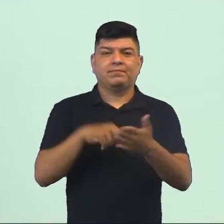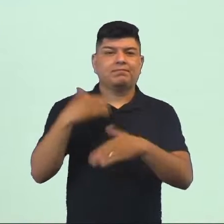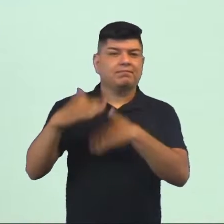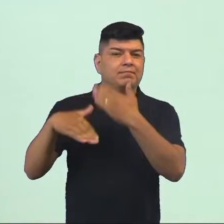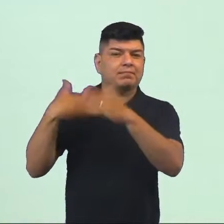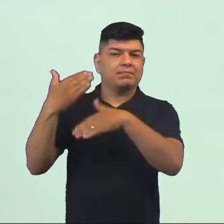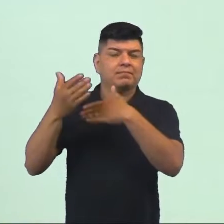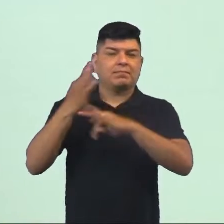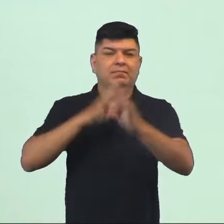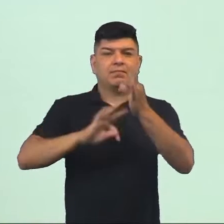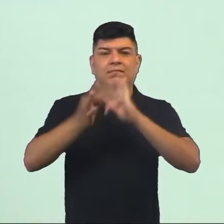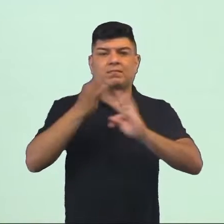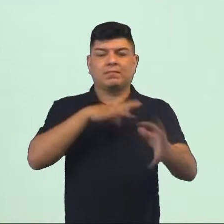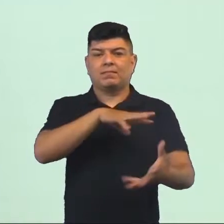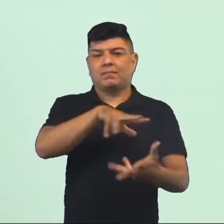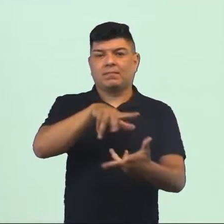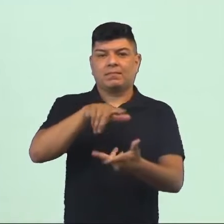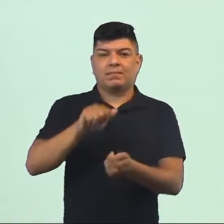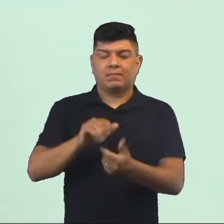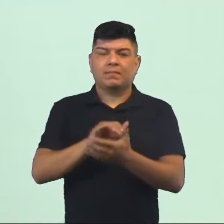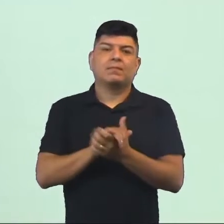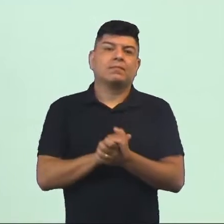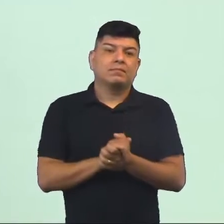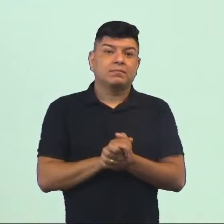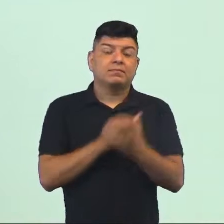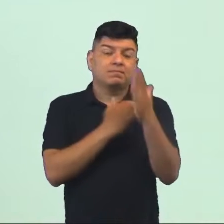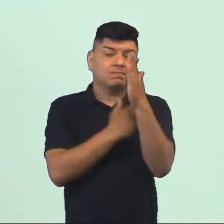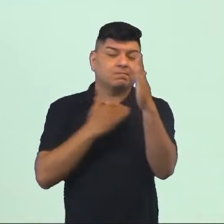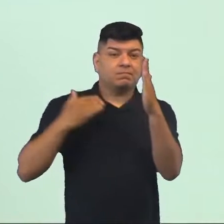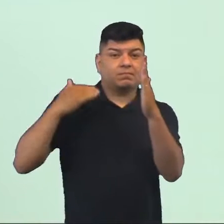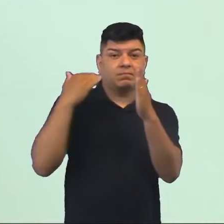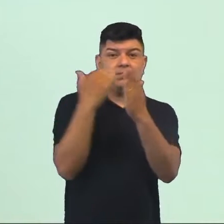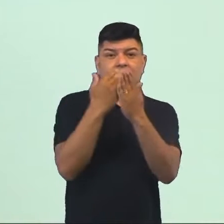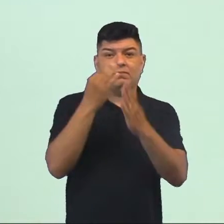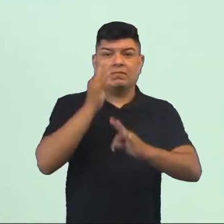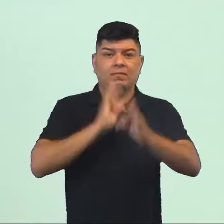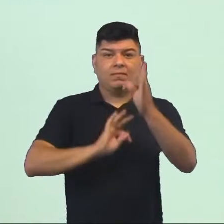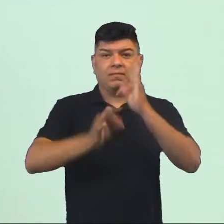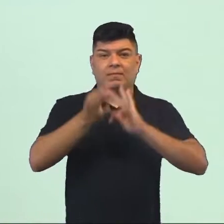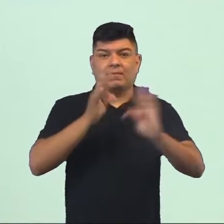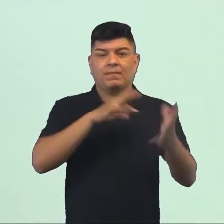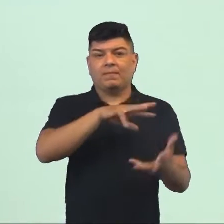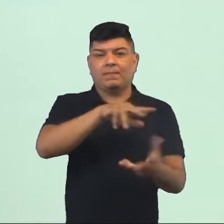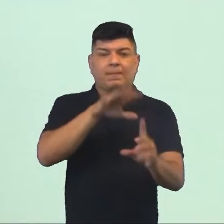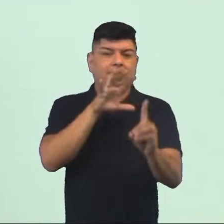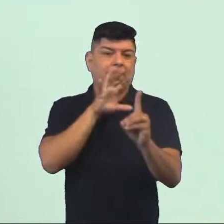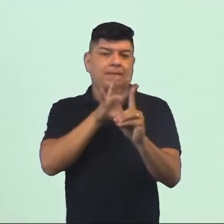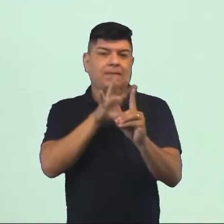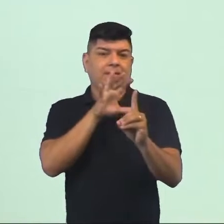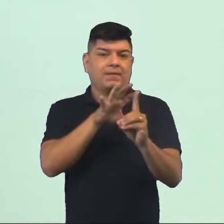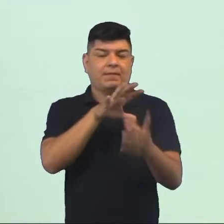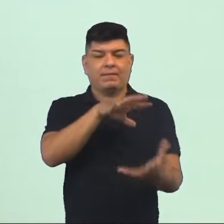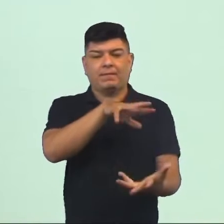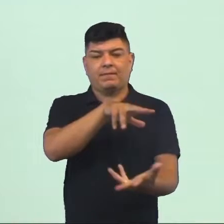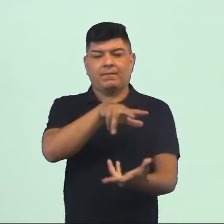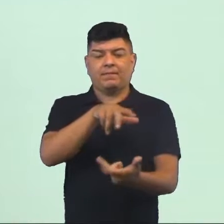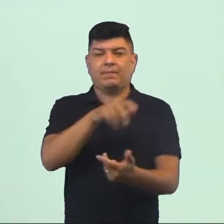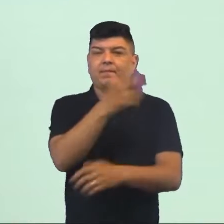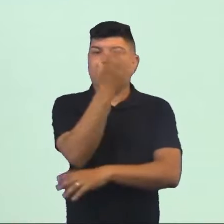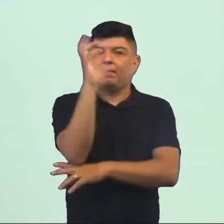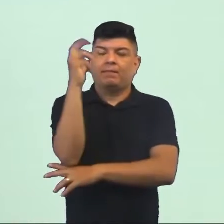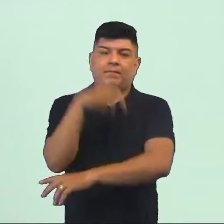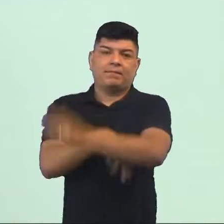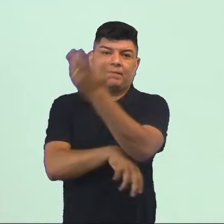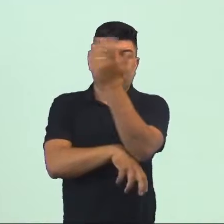de tecnologia no mundo, esse crescente aumento da tecnologia no mundo, influencia no meio ambiente?